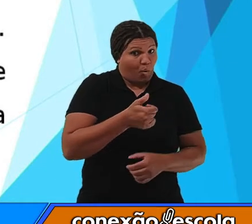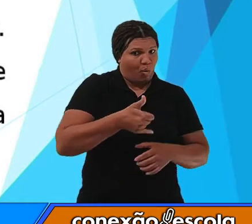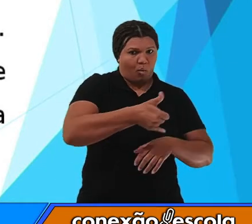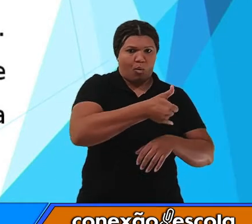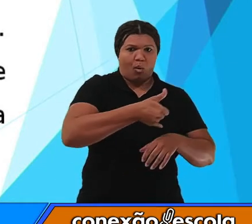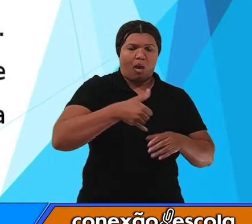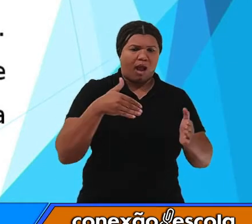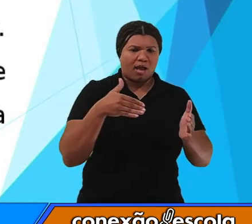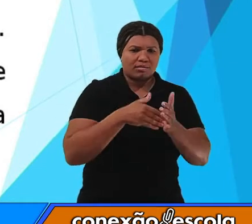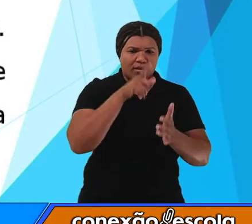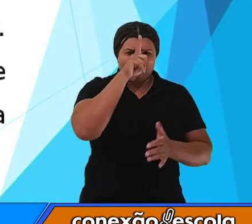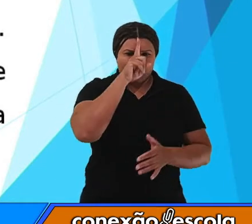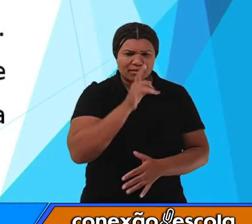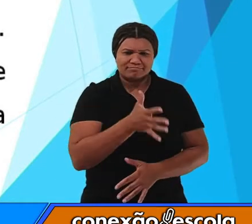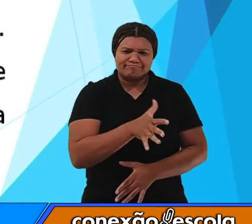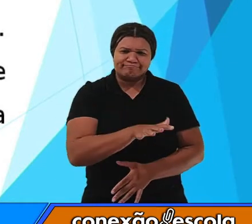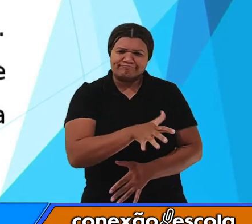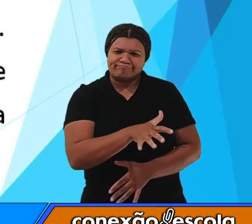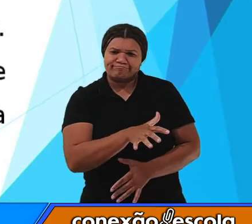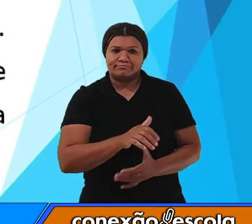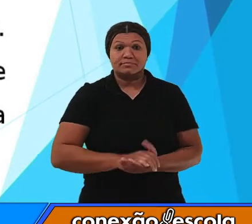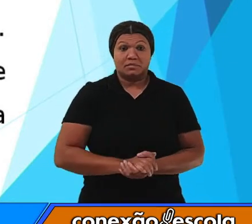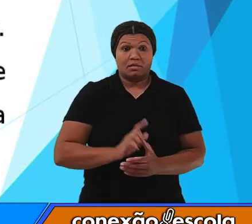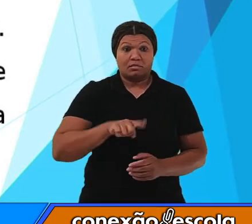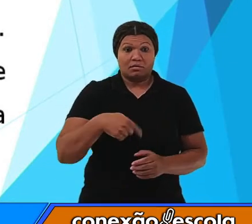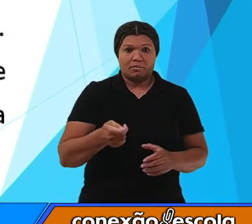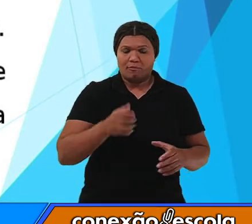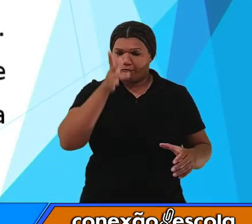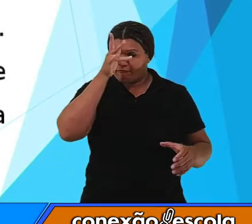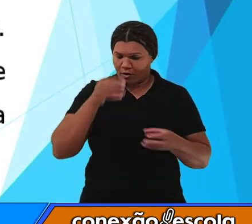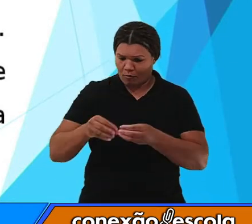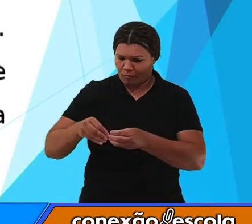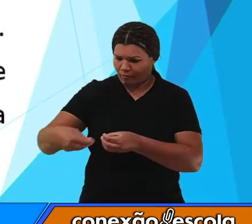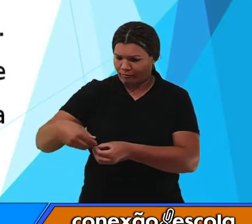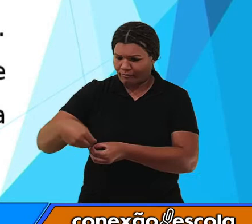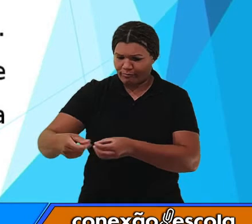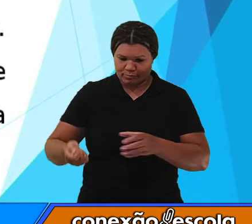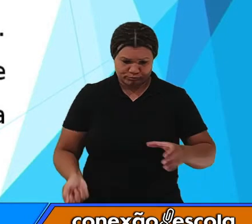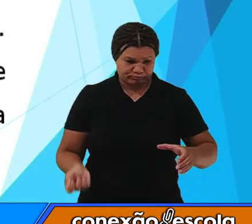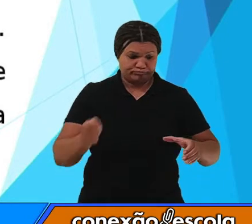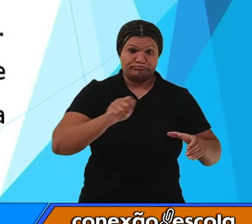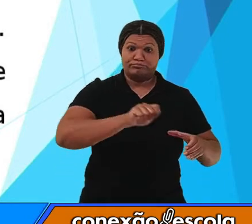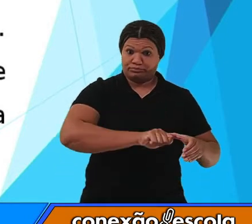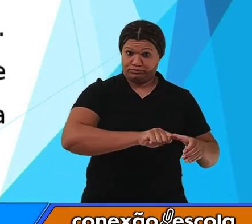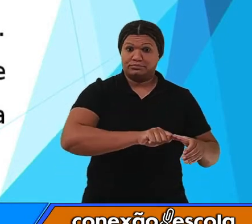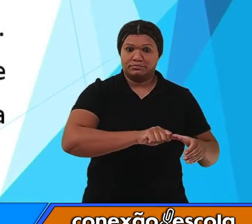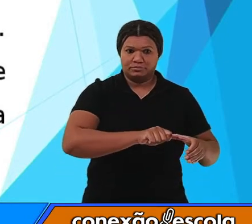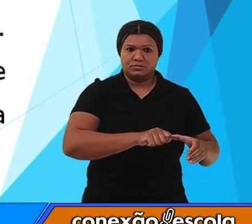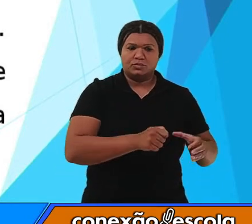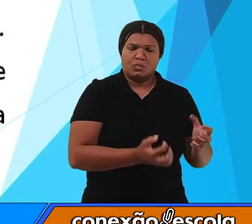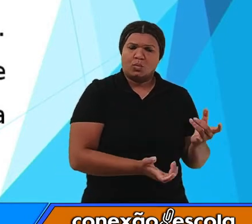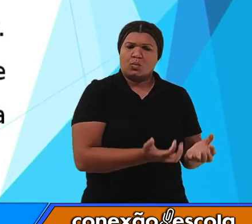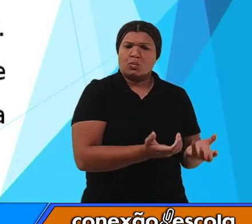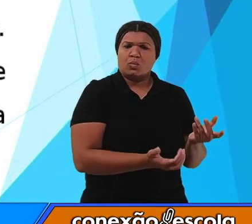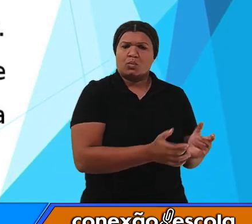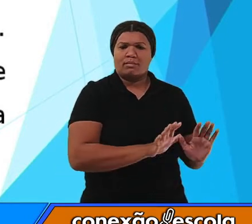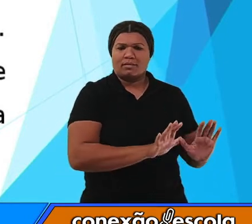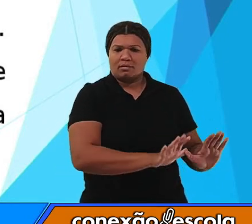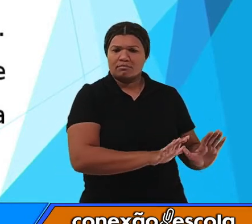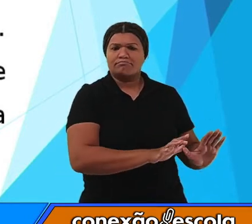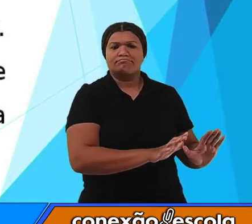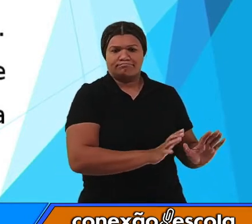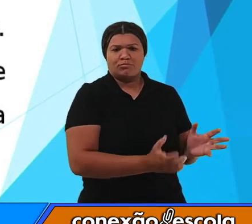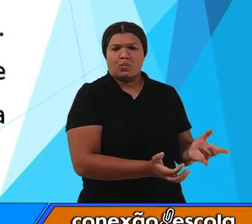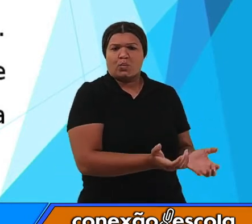dourar. Depois, junte o frango cozido, desfiado e refogue mais